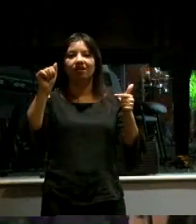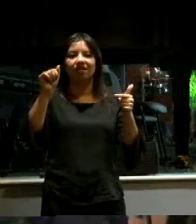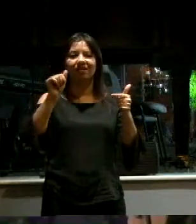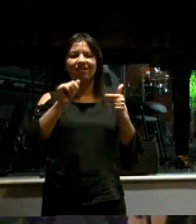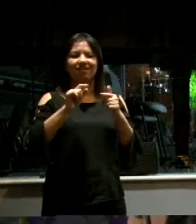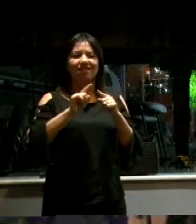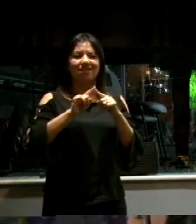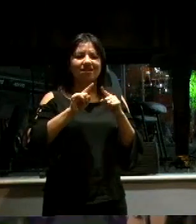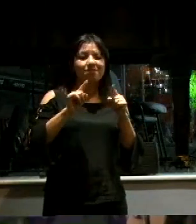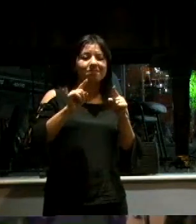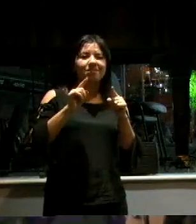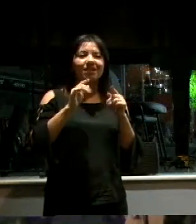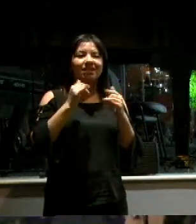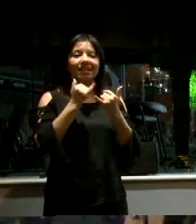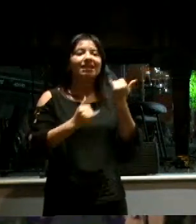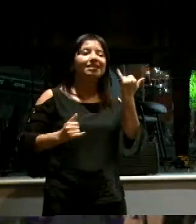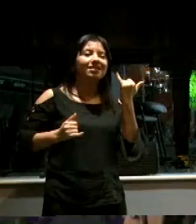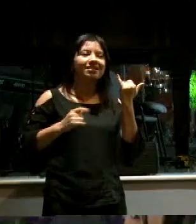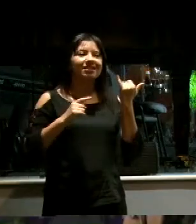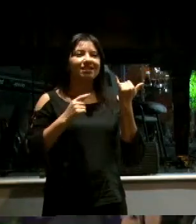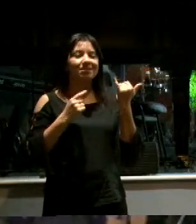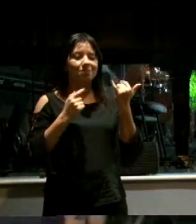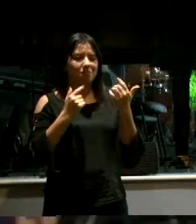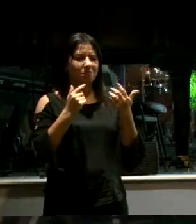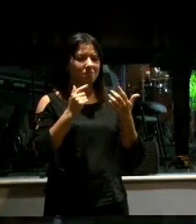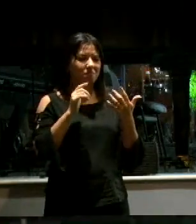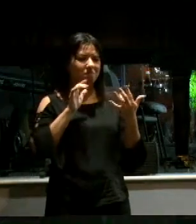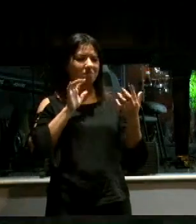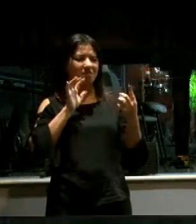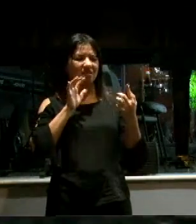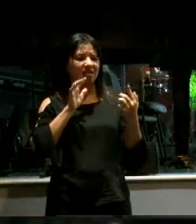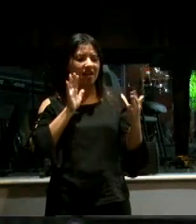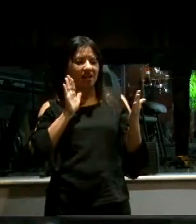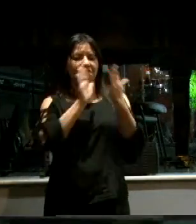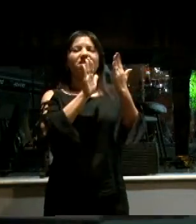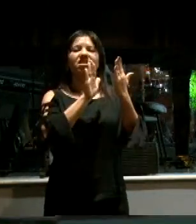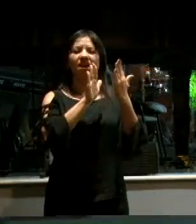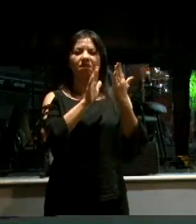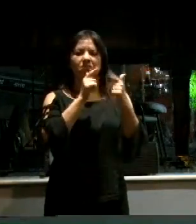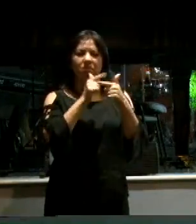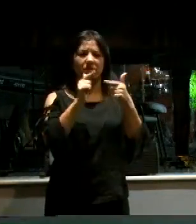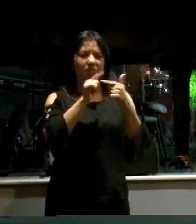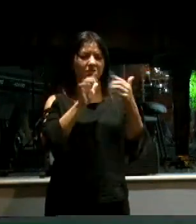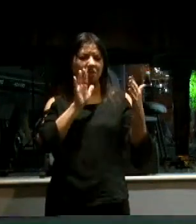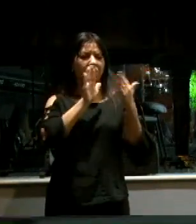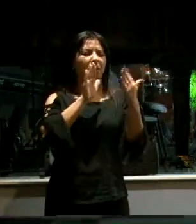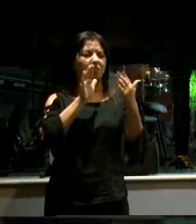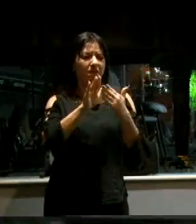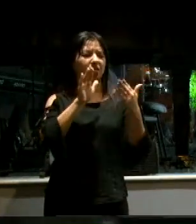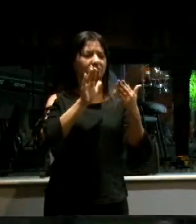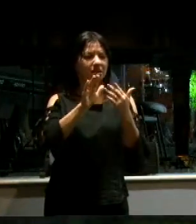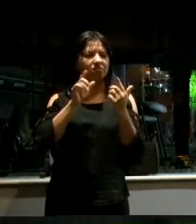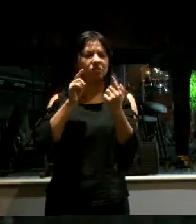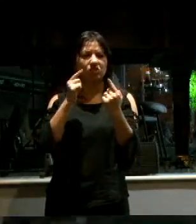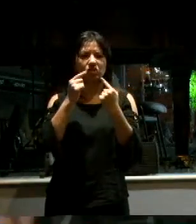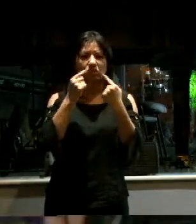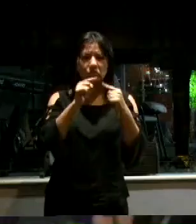situações que vão nos surpreender de maneira negativa. Isso também aconteceu com o povo de